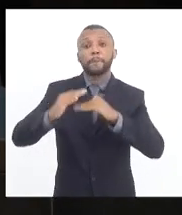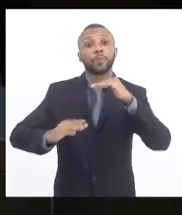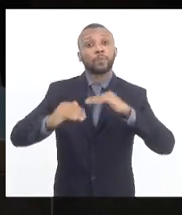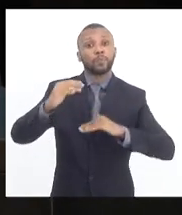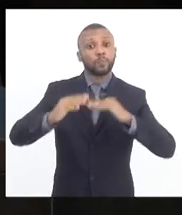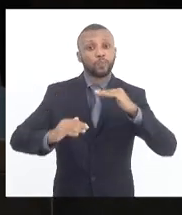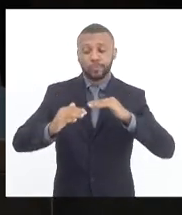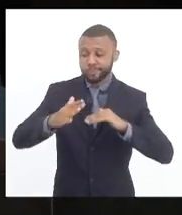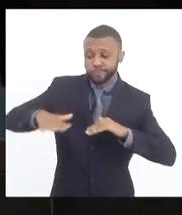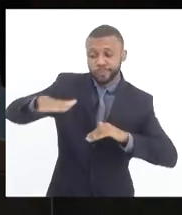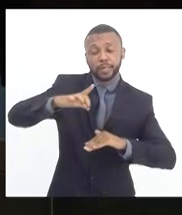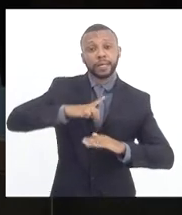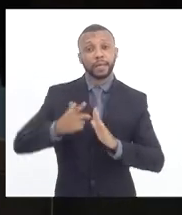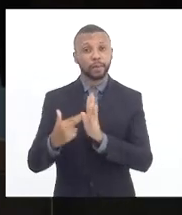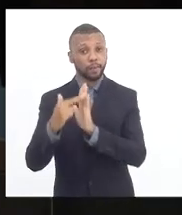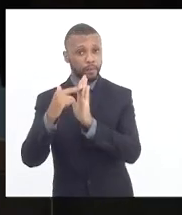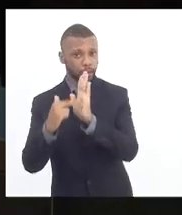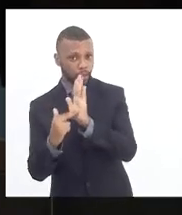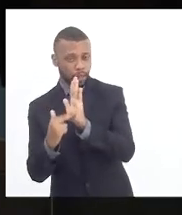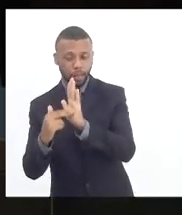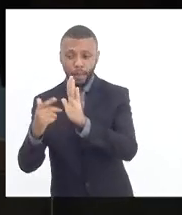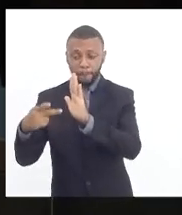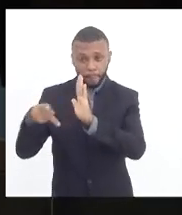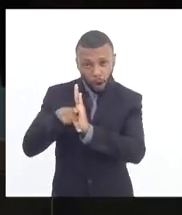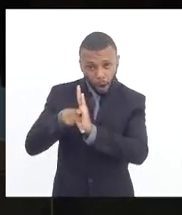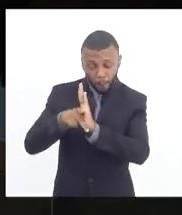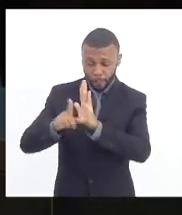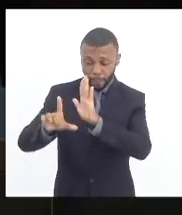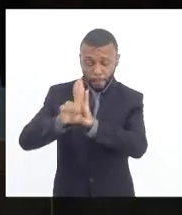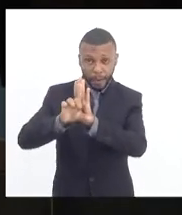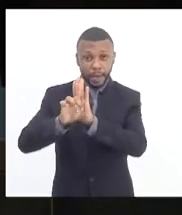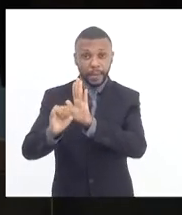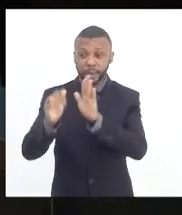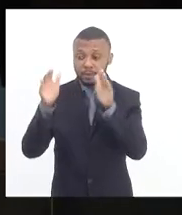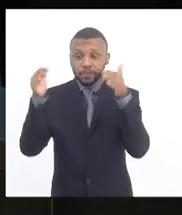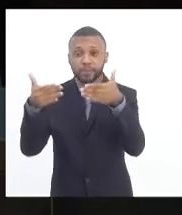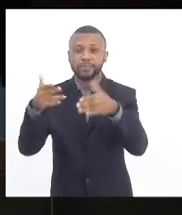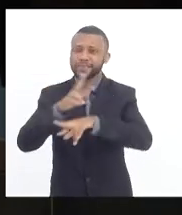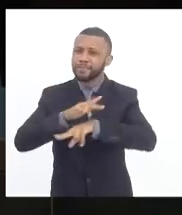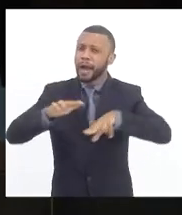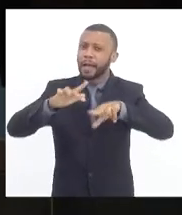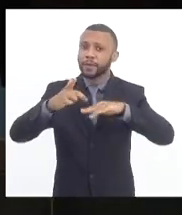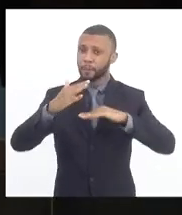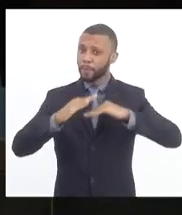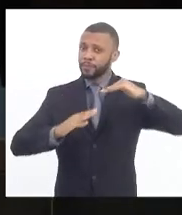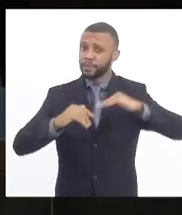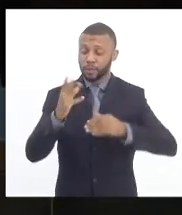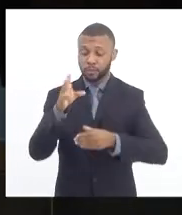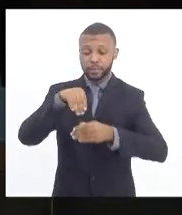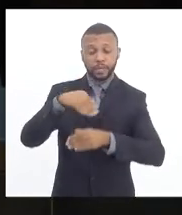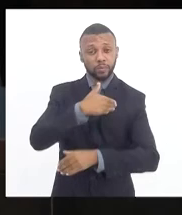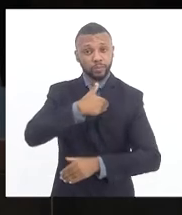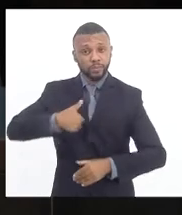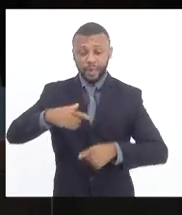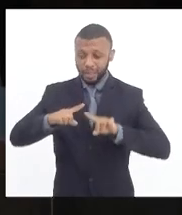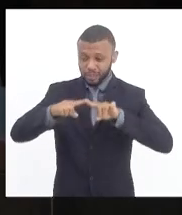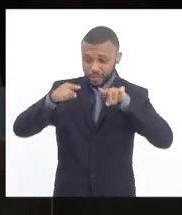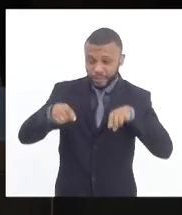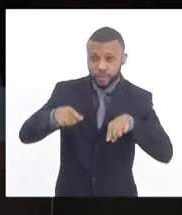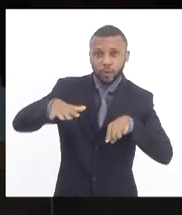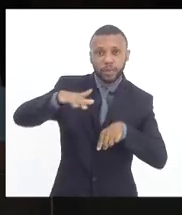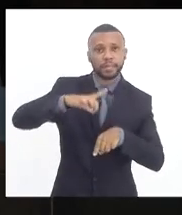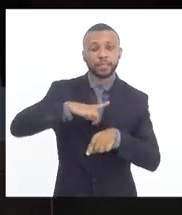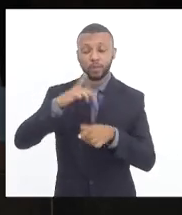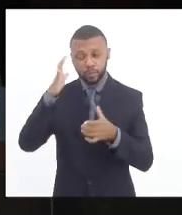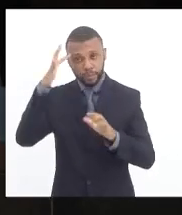que tenham plano de carreira em lei própria e são inúmeras as carreiras do estado que estão nessa situação então